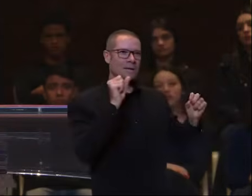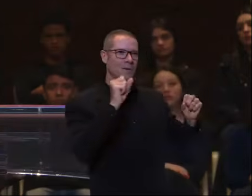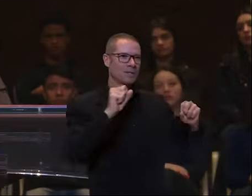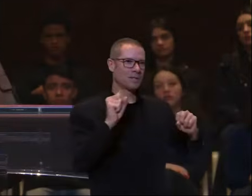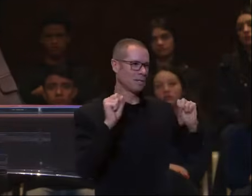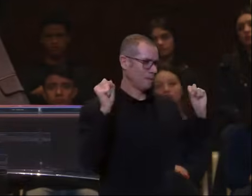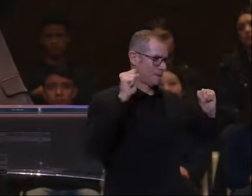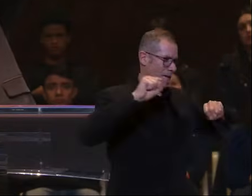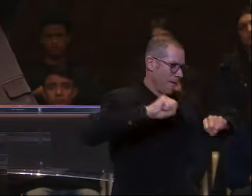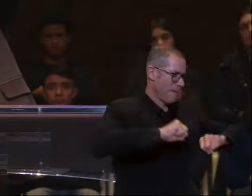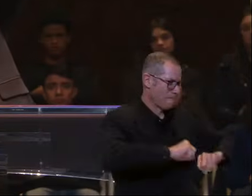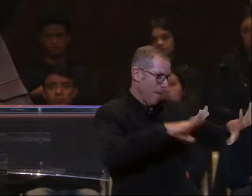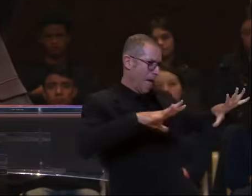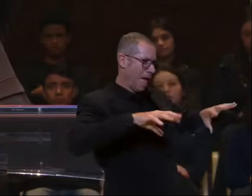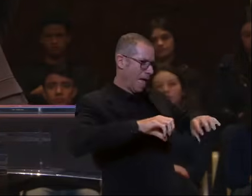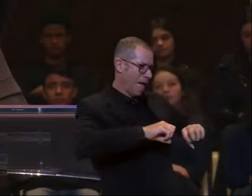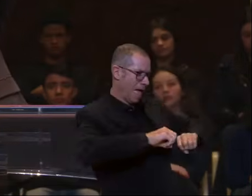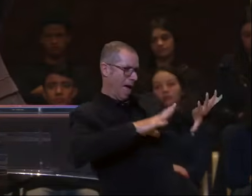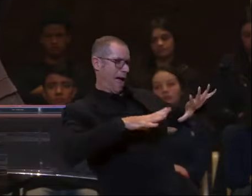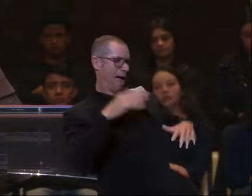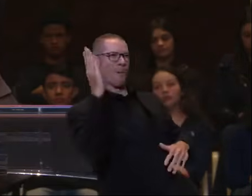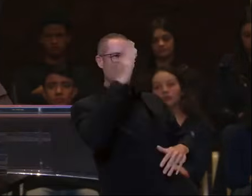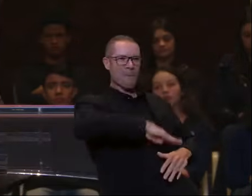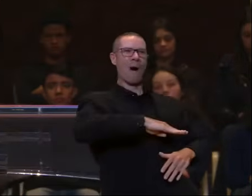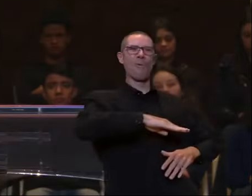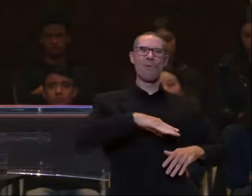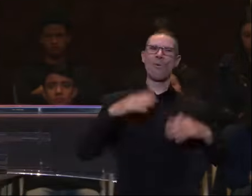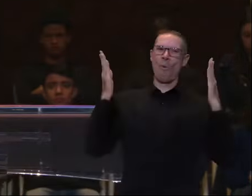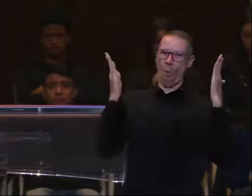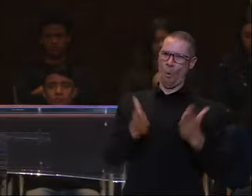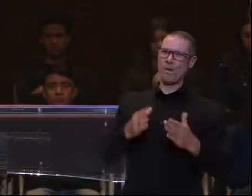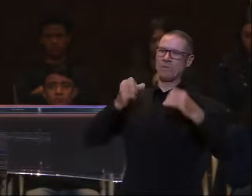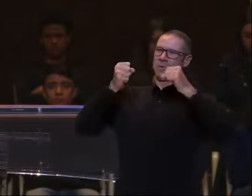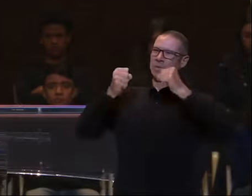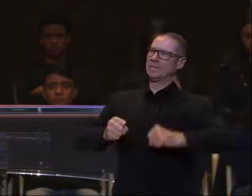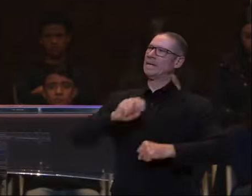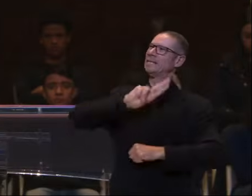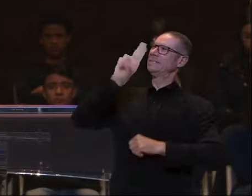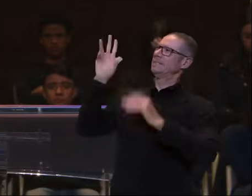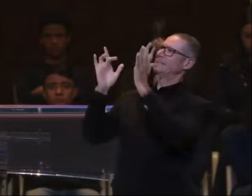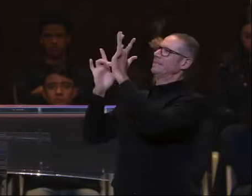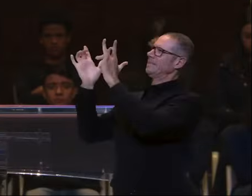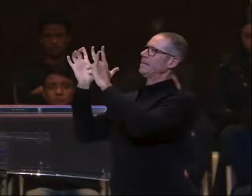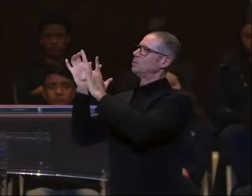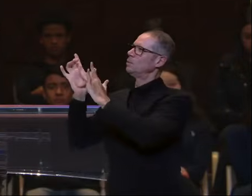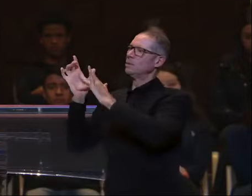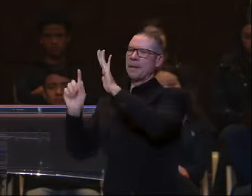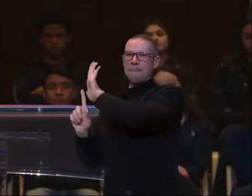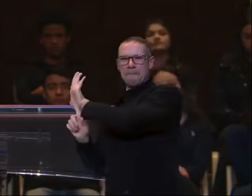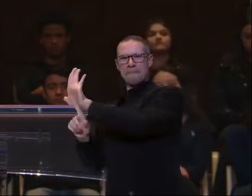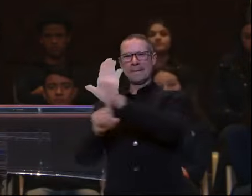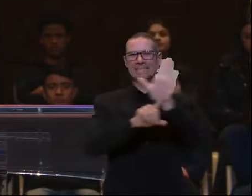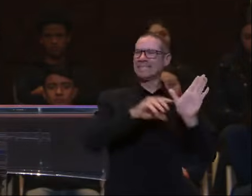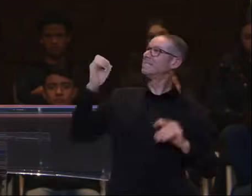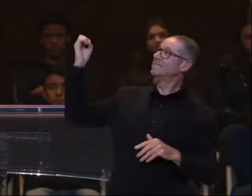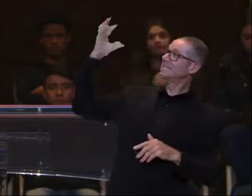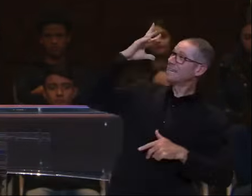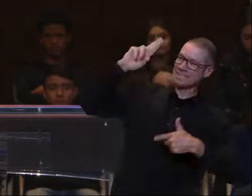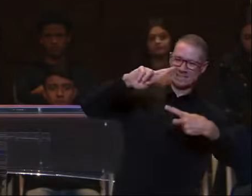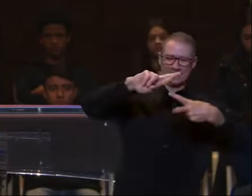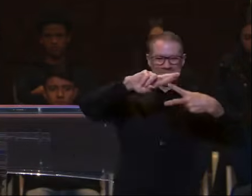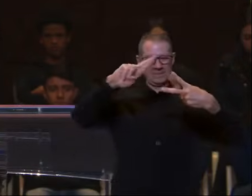mas hoje, na autoridade do nome de Jesus, eu quero te apresentar os recursos da graça de Deus